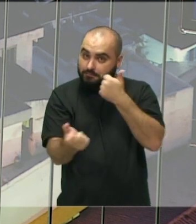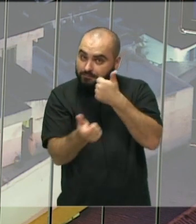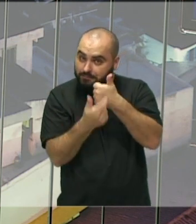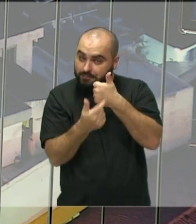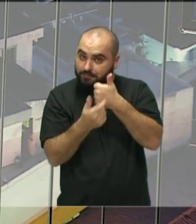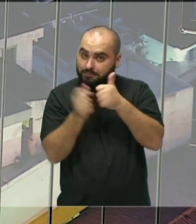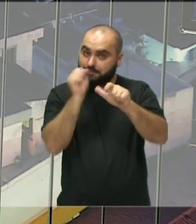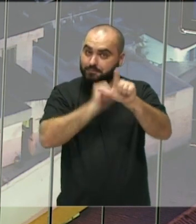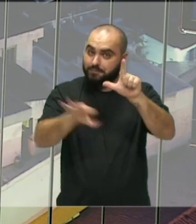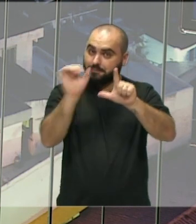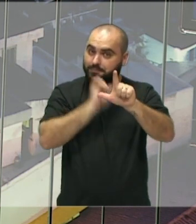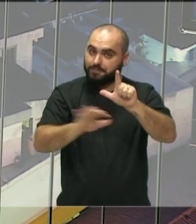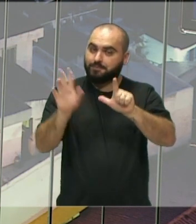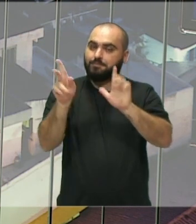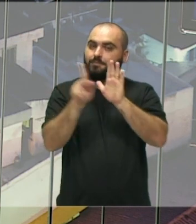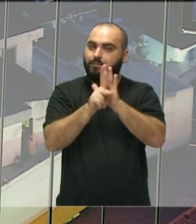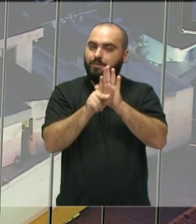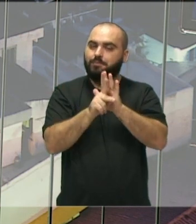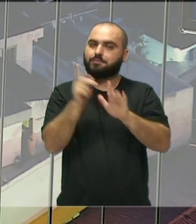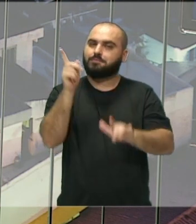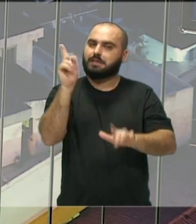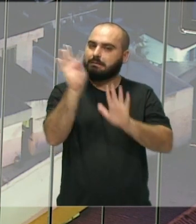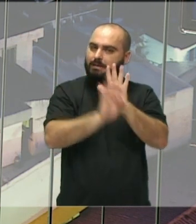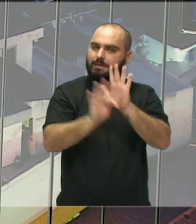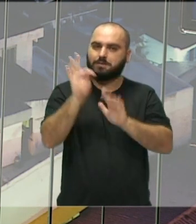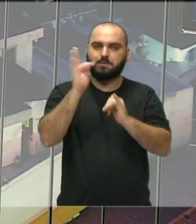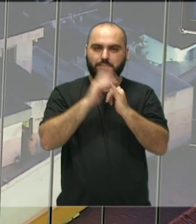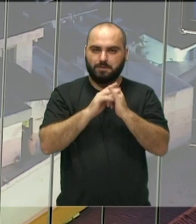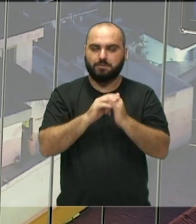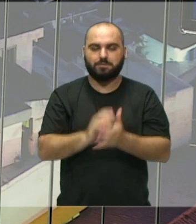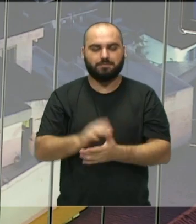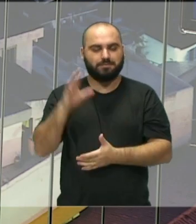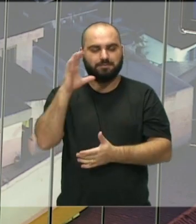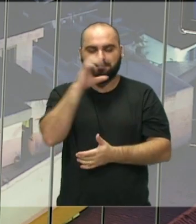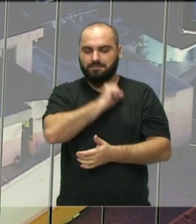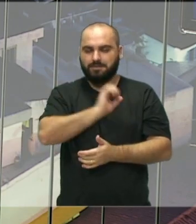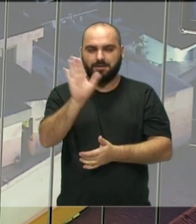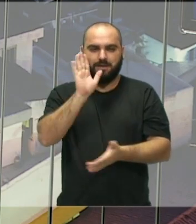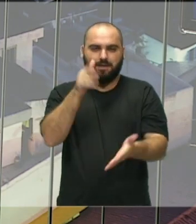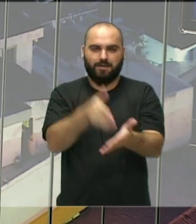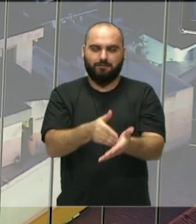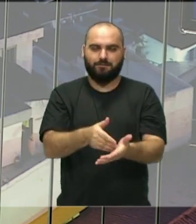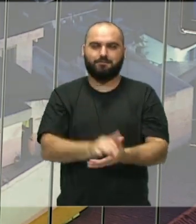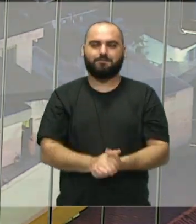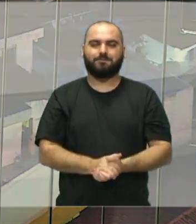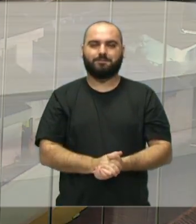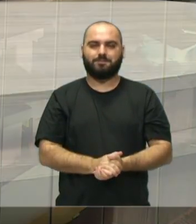compartilhe e comente os nossos conteúdos também no YouTube. Até o próximo Câmara Aberta.